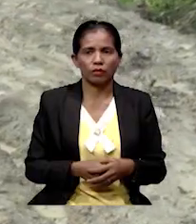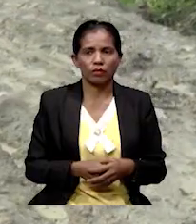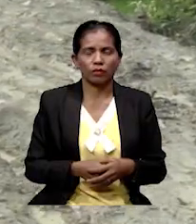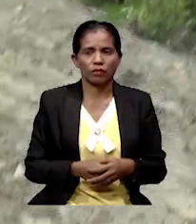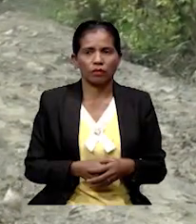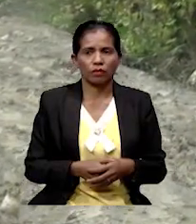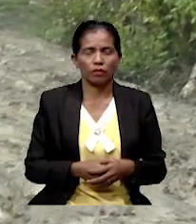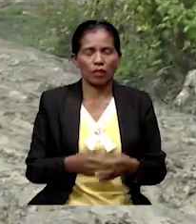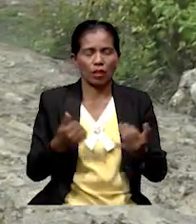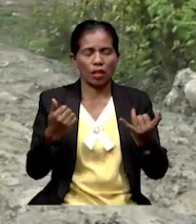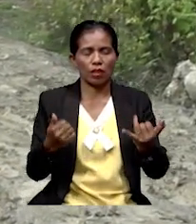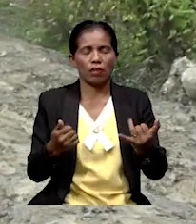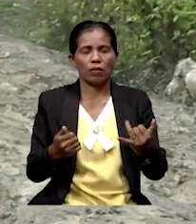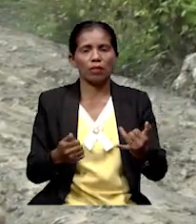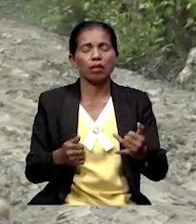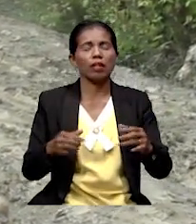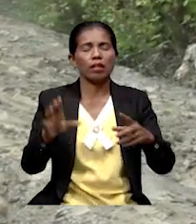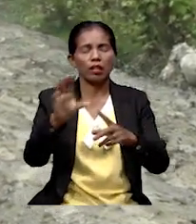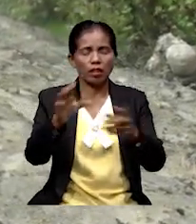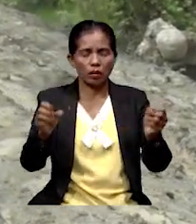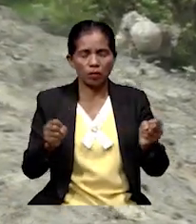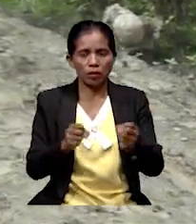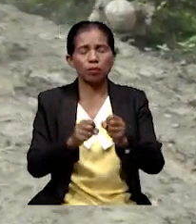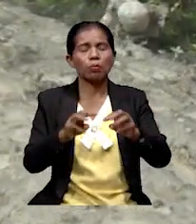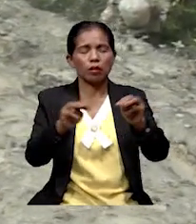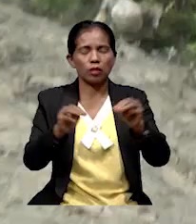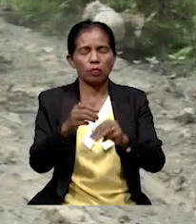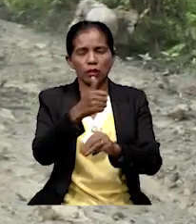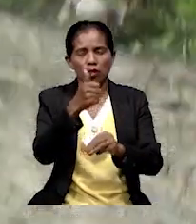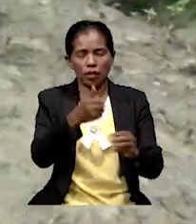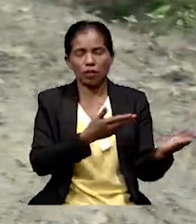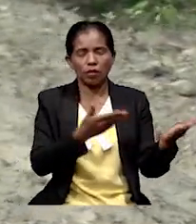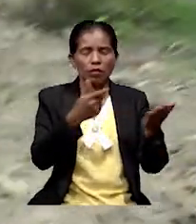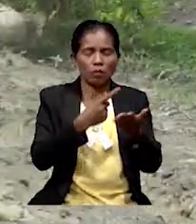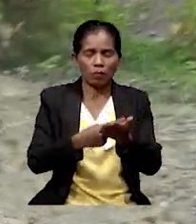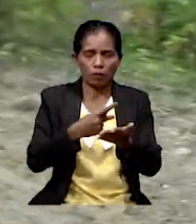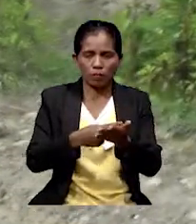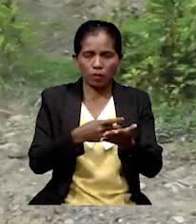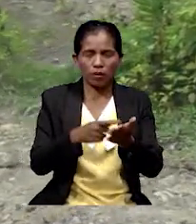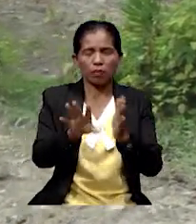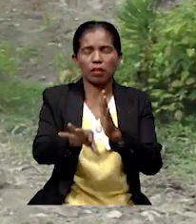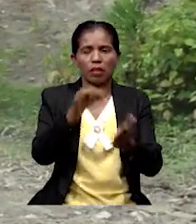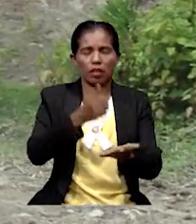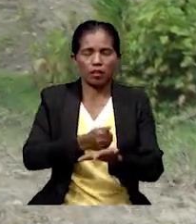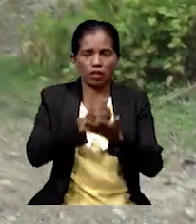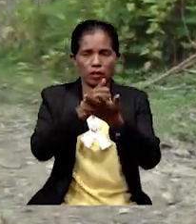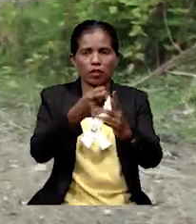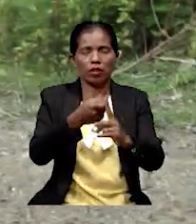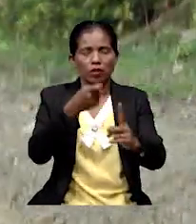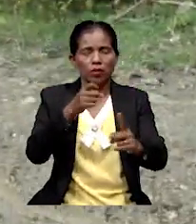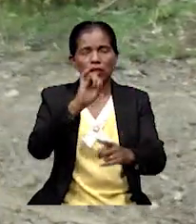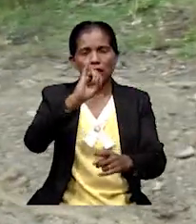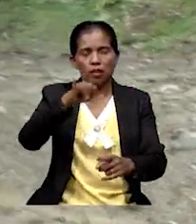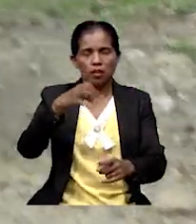Daudau ne autoridade local no autoridade município Ida Idak, hau hatama ona proposta tu belehetan atendimento husi ize,